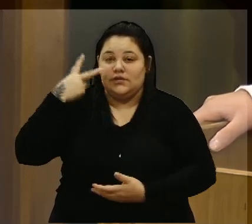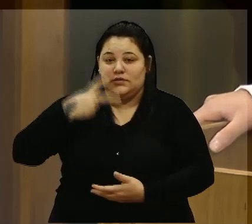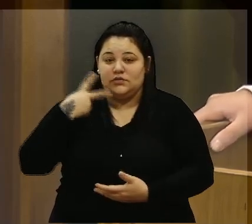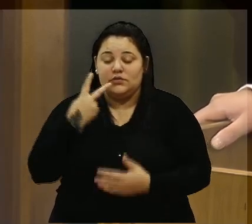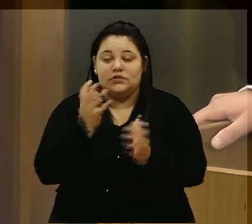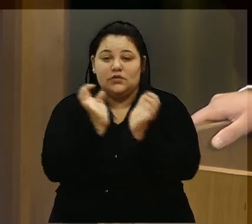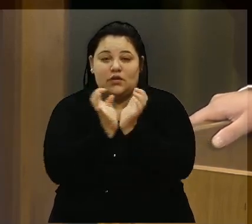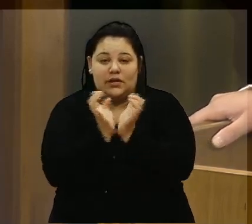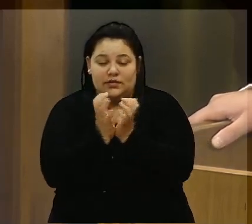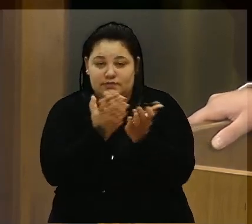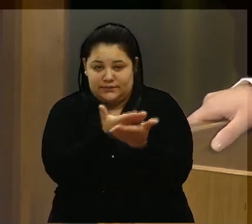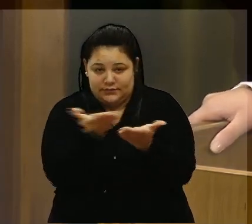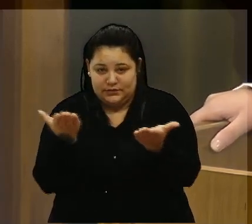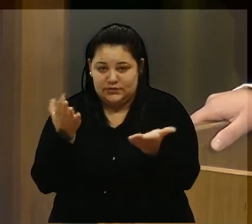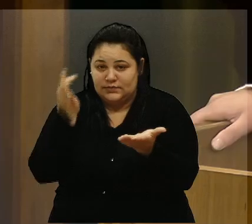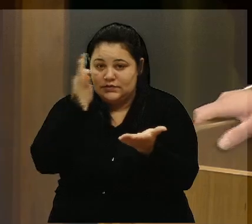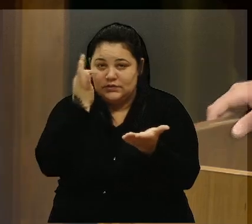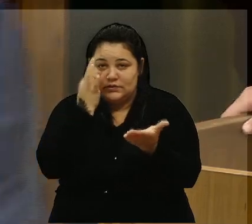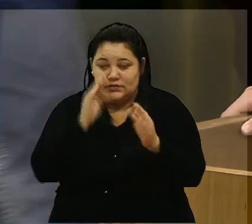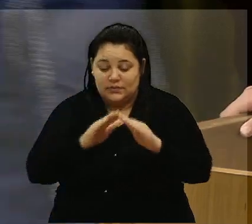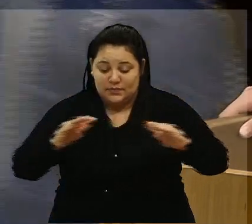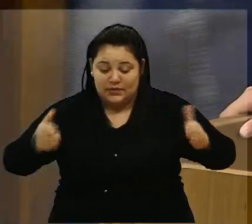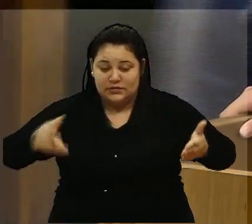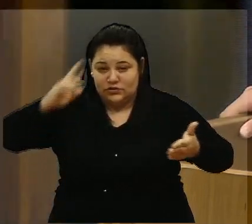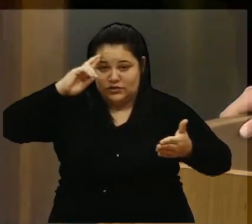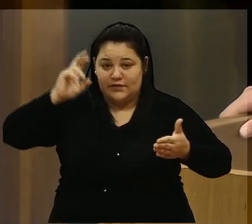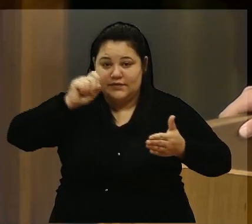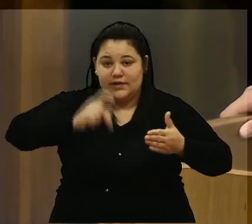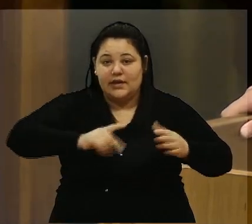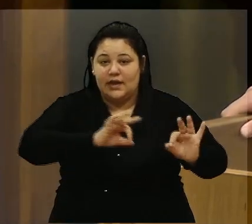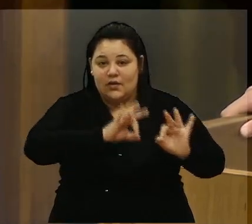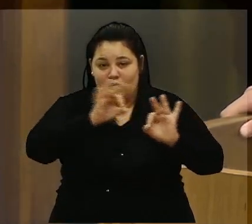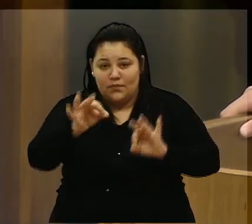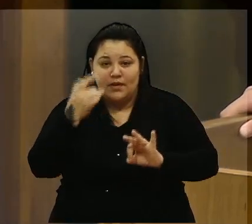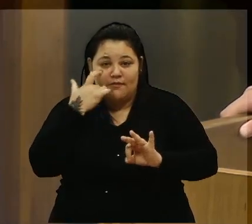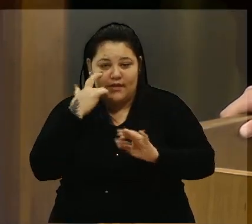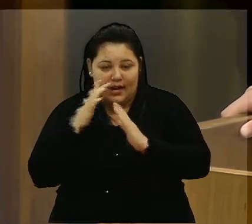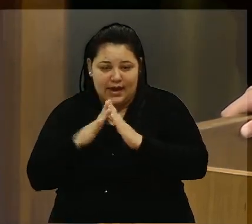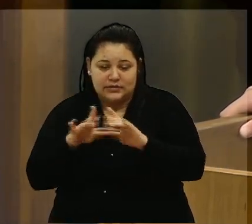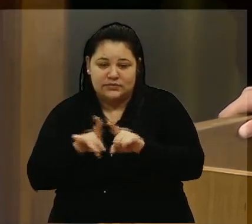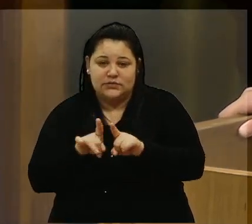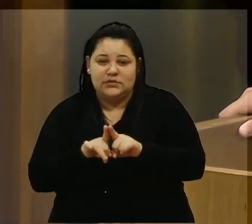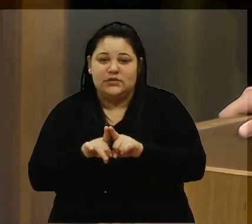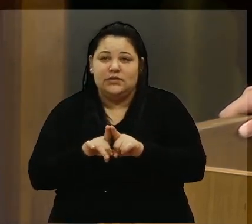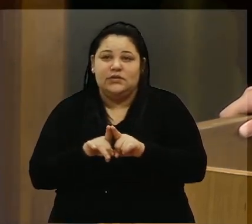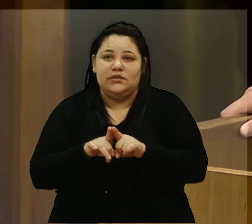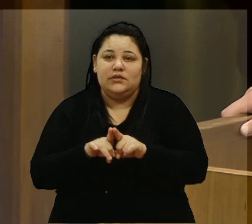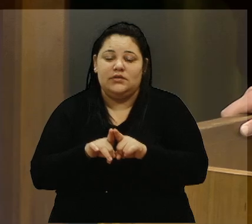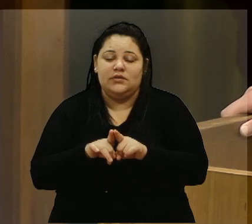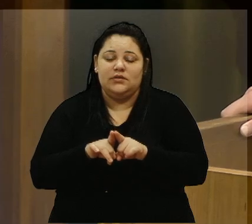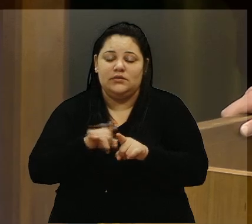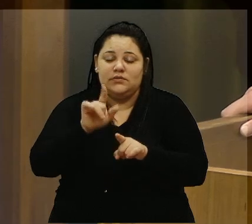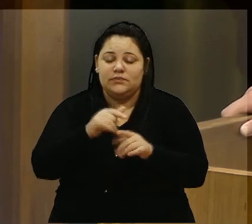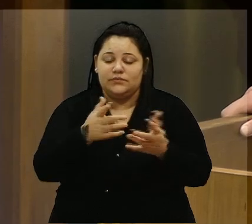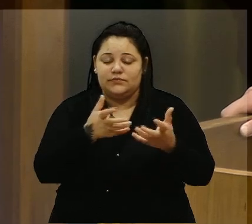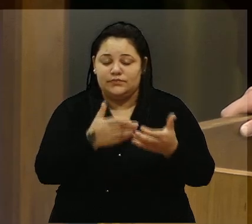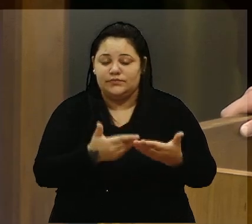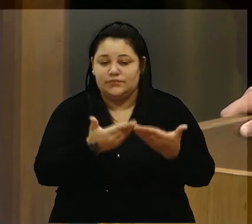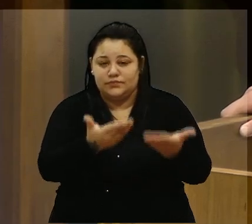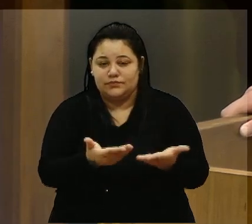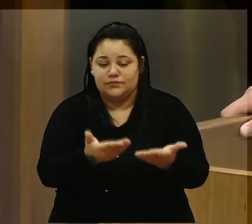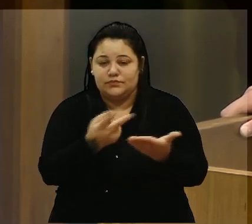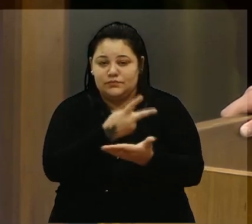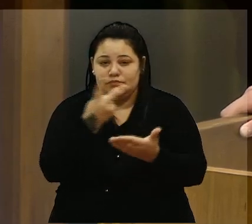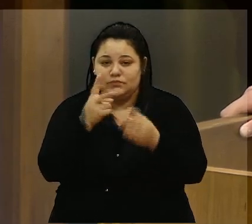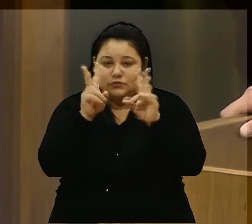colegas vereadoras, mesa diretora, quem nos assiste de casa. Hoje eu quero trazer 2 assuntos que para mim estão